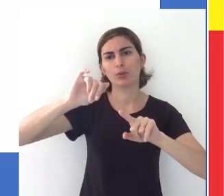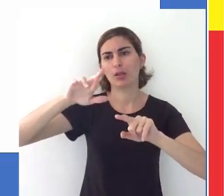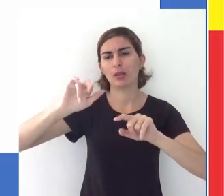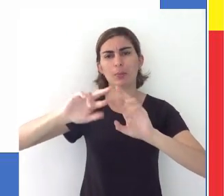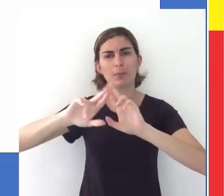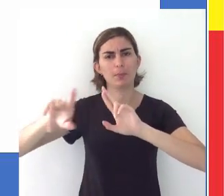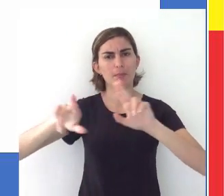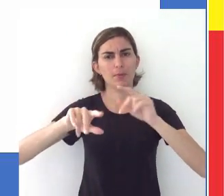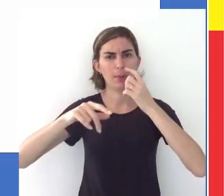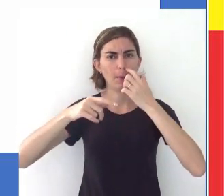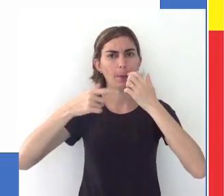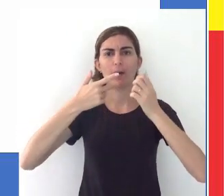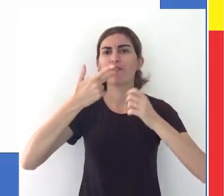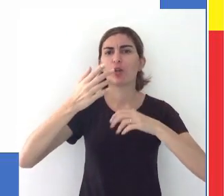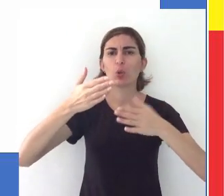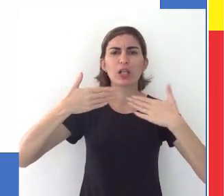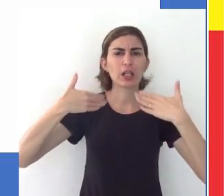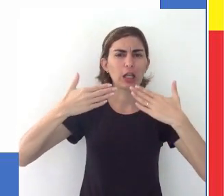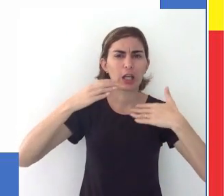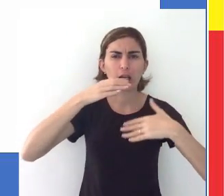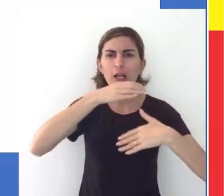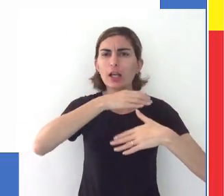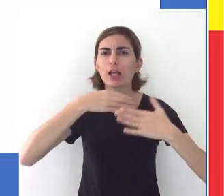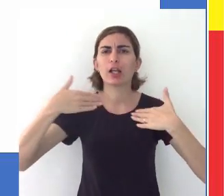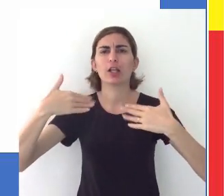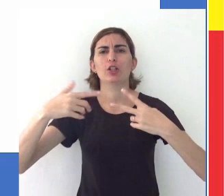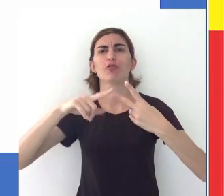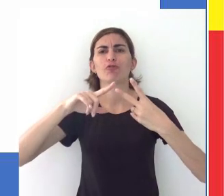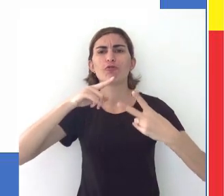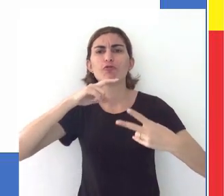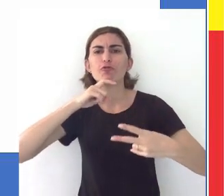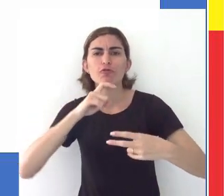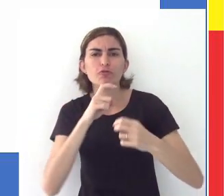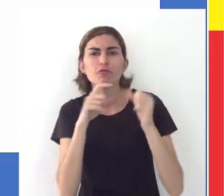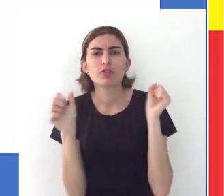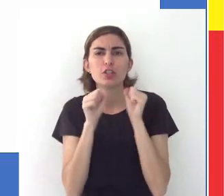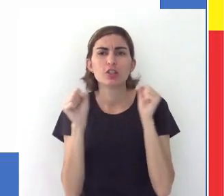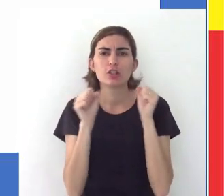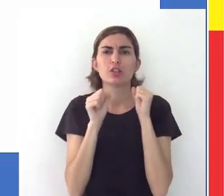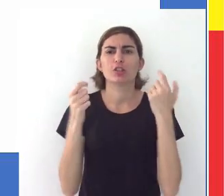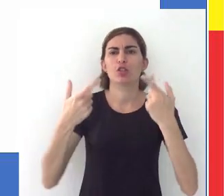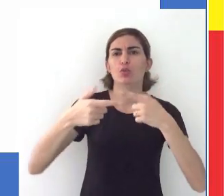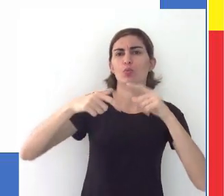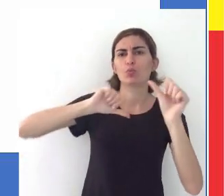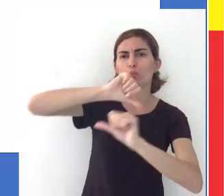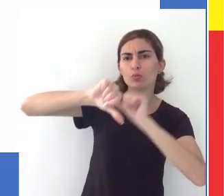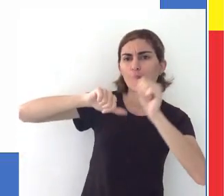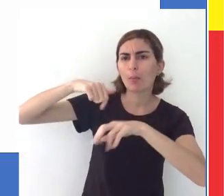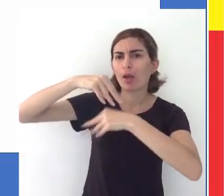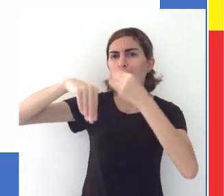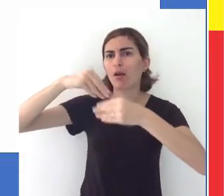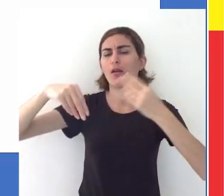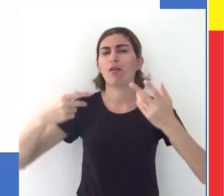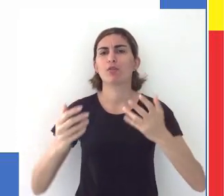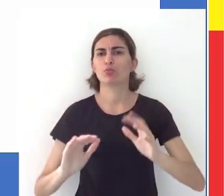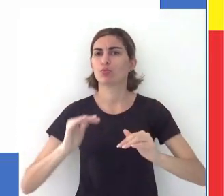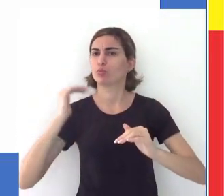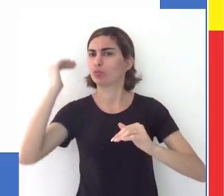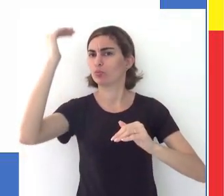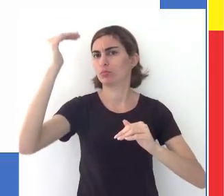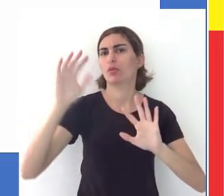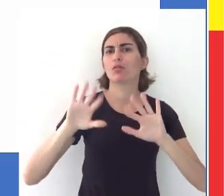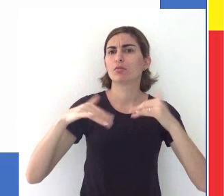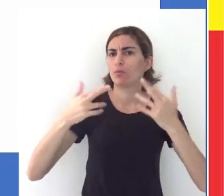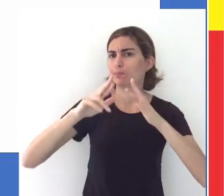climas variados. Então, eu falei sobre os climas quentes, falei sobre os climas frios, falei sobre os climas temperados e de